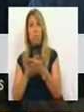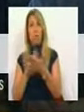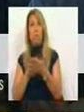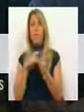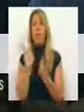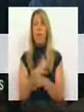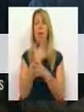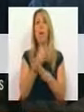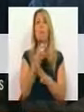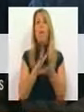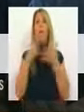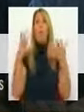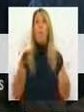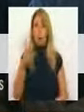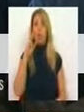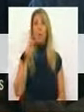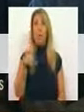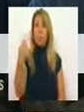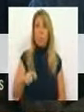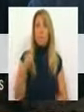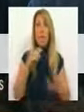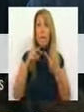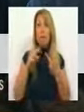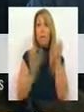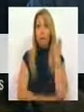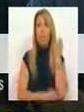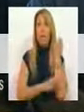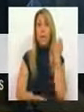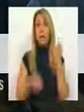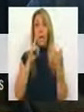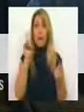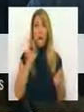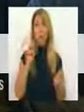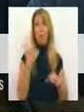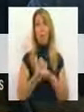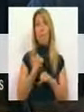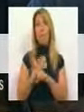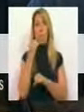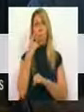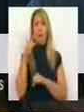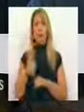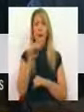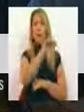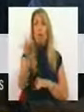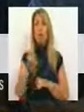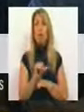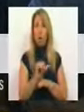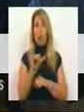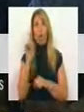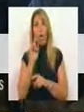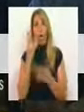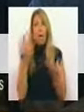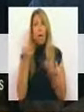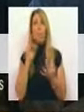junta e que as juntas de freguesia têm nesta questão, sobretudo no conhecimento que têm do seu território e no combate aos incêndios.